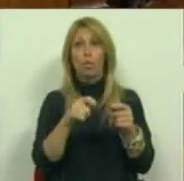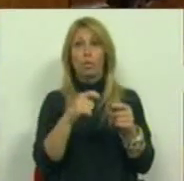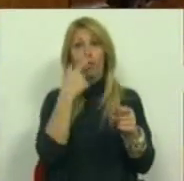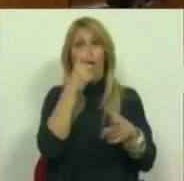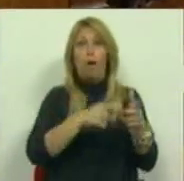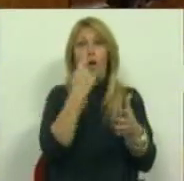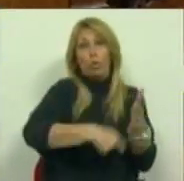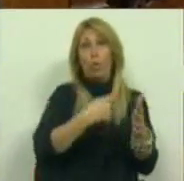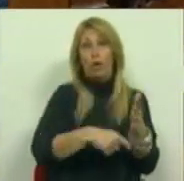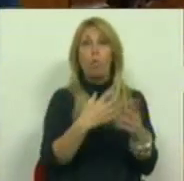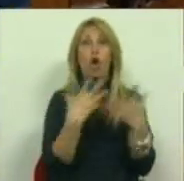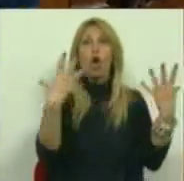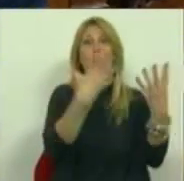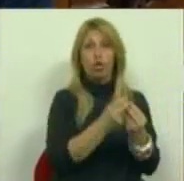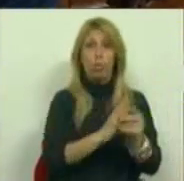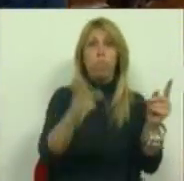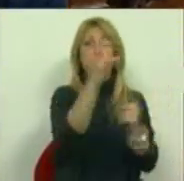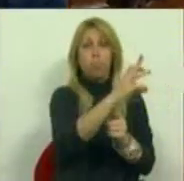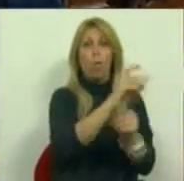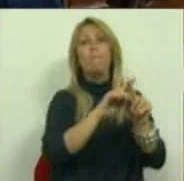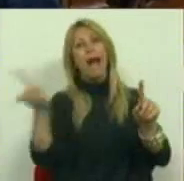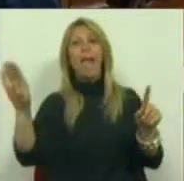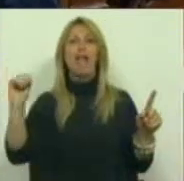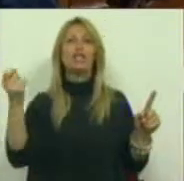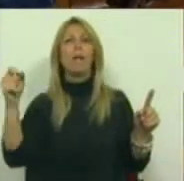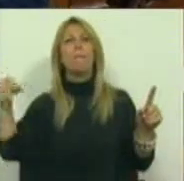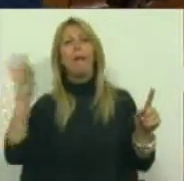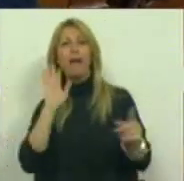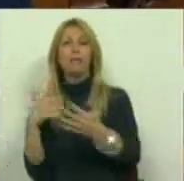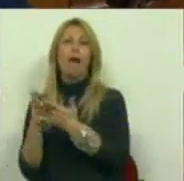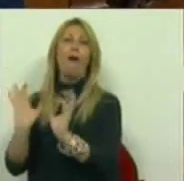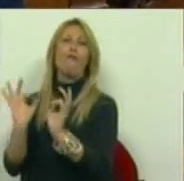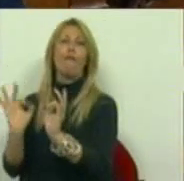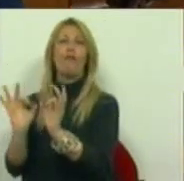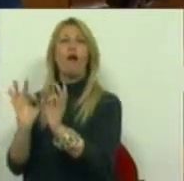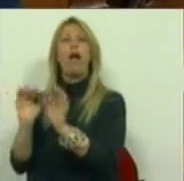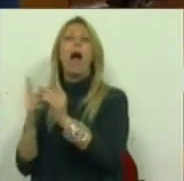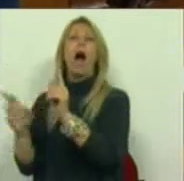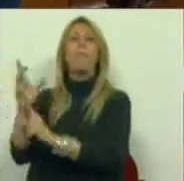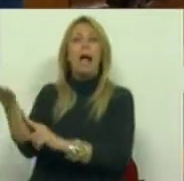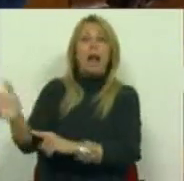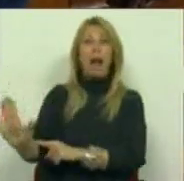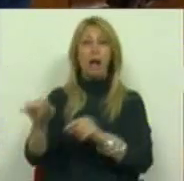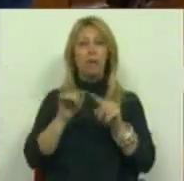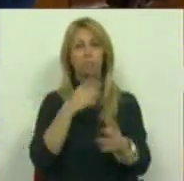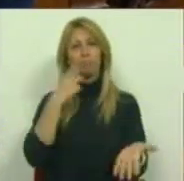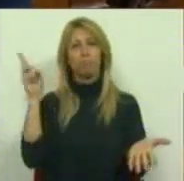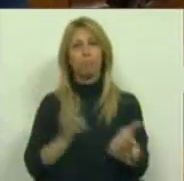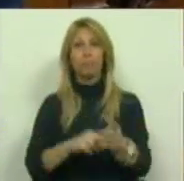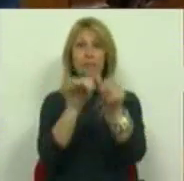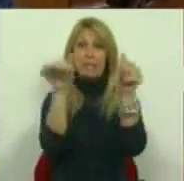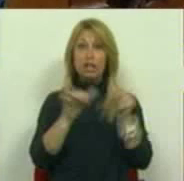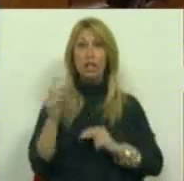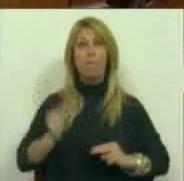restante maioria para aumentar os benefícios fiscais às SGPS. E esta é a realidade de um sistema fiscal feito para